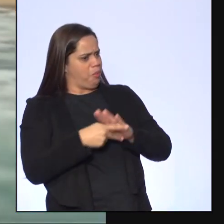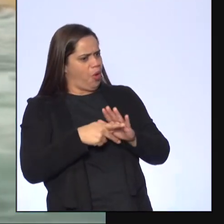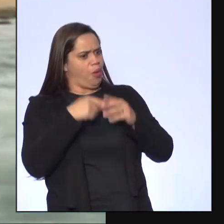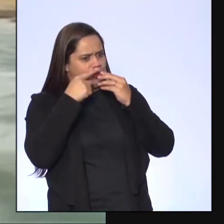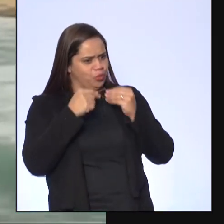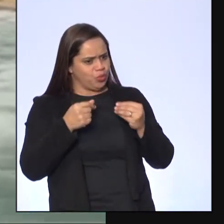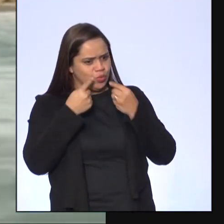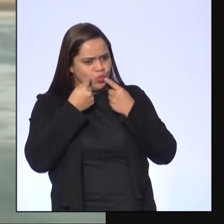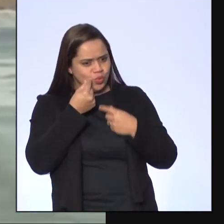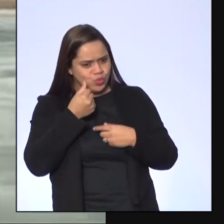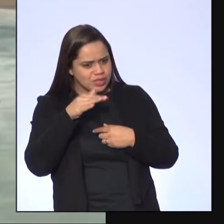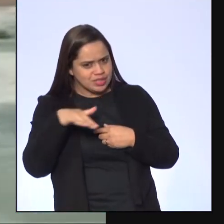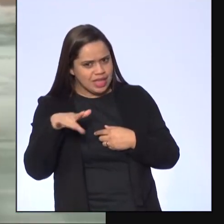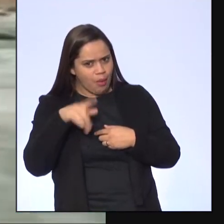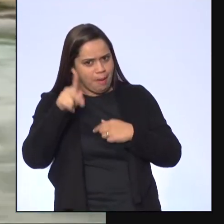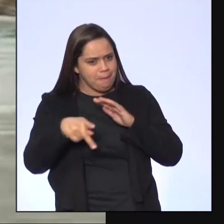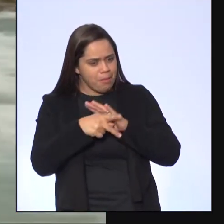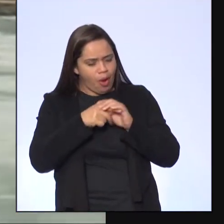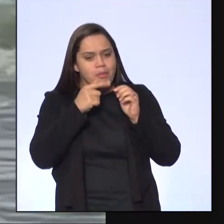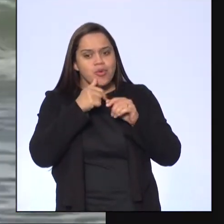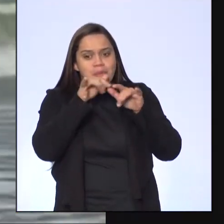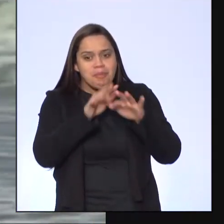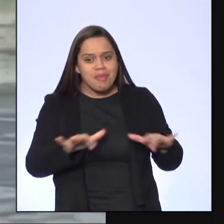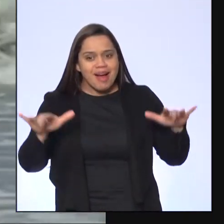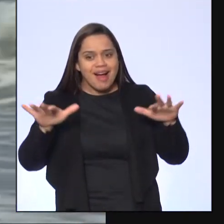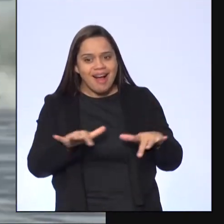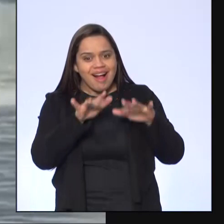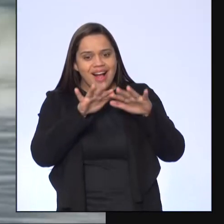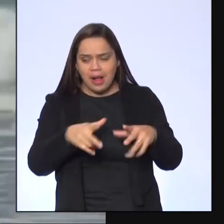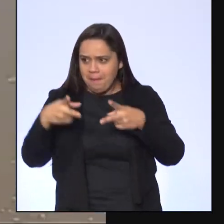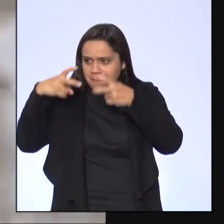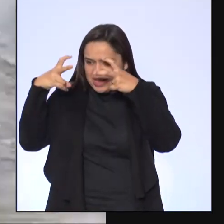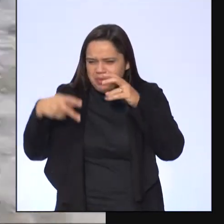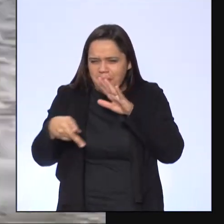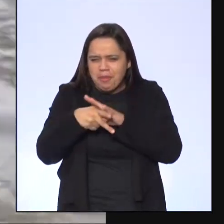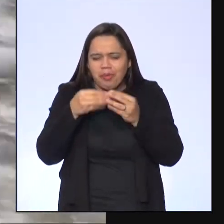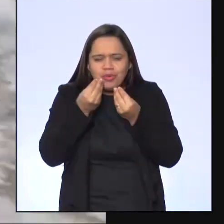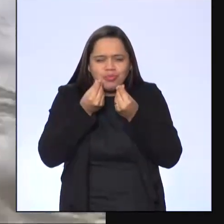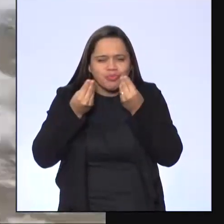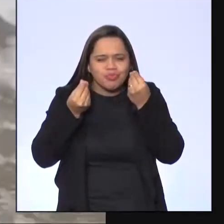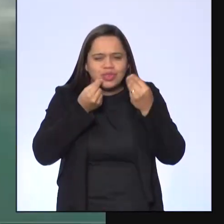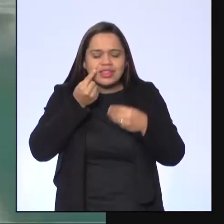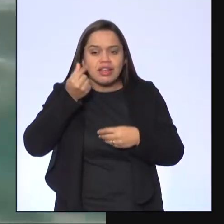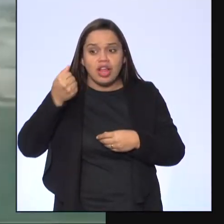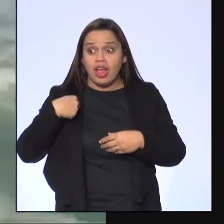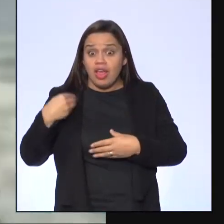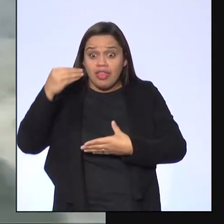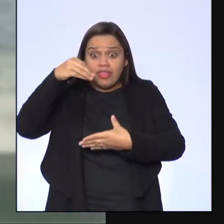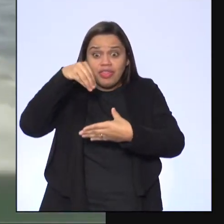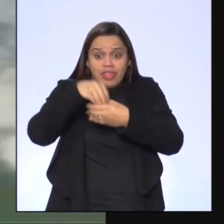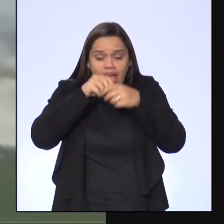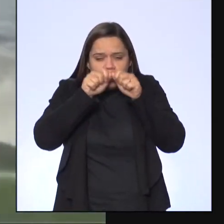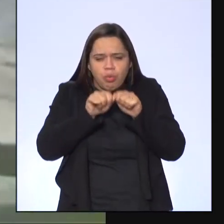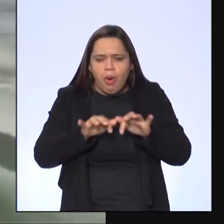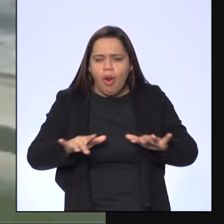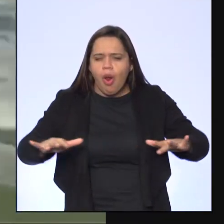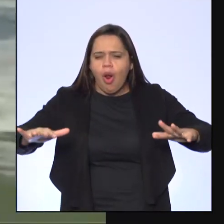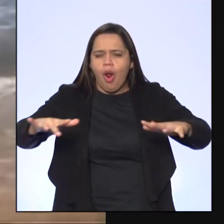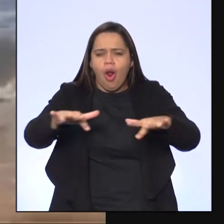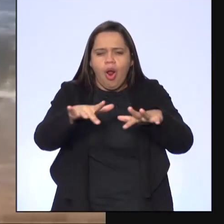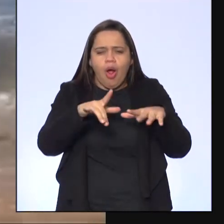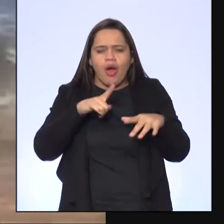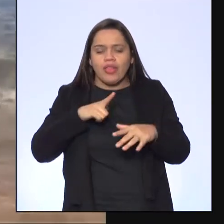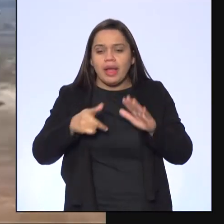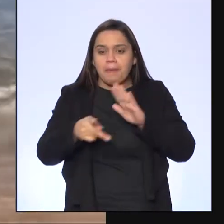Já reparou como a água do mar é salgadinha? Dentro dos oceanos existem milhões e milhões de toneladas de um